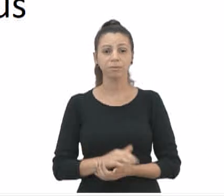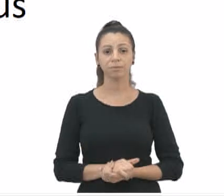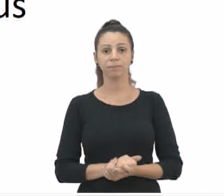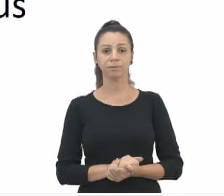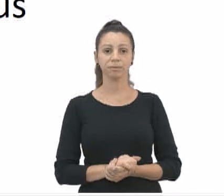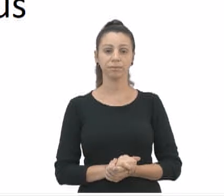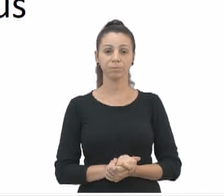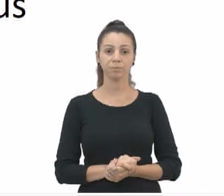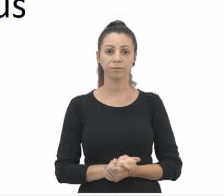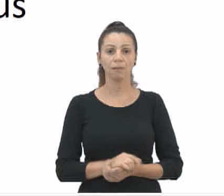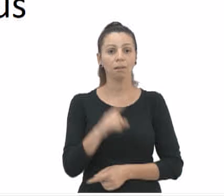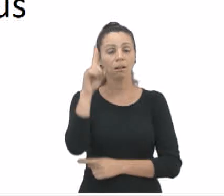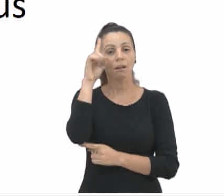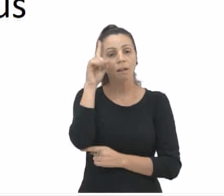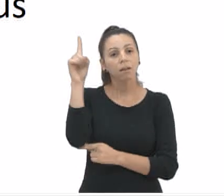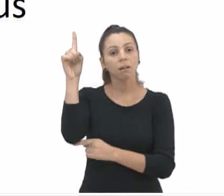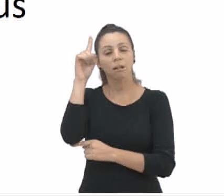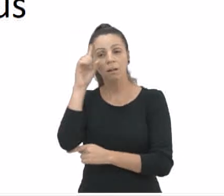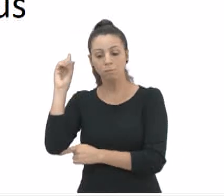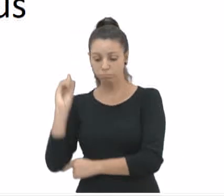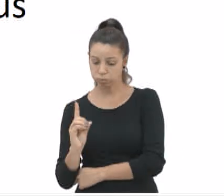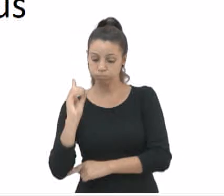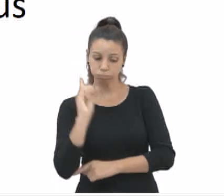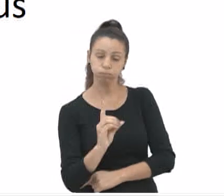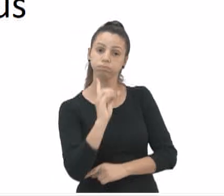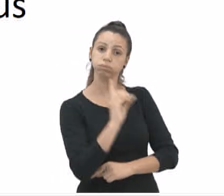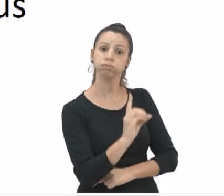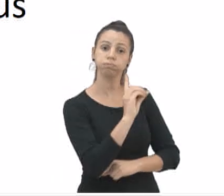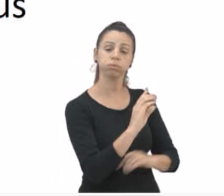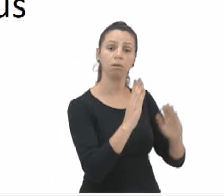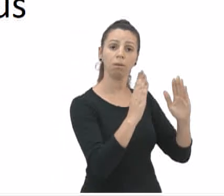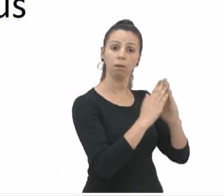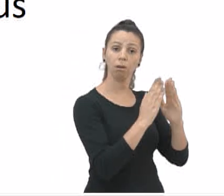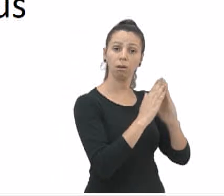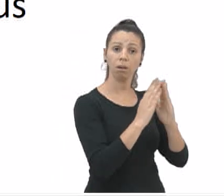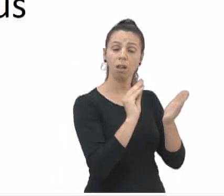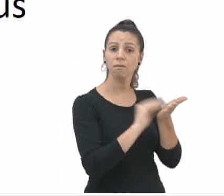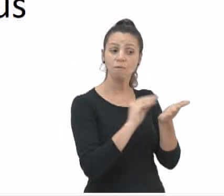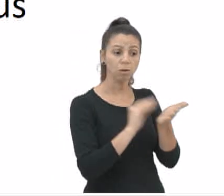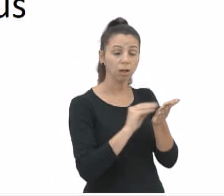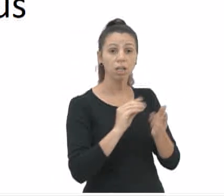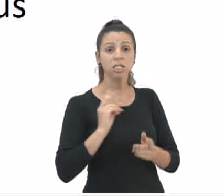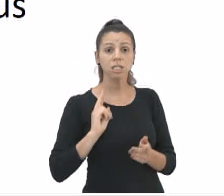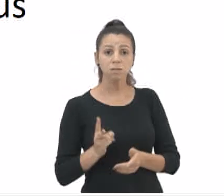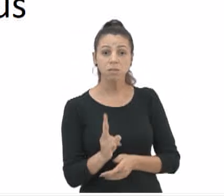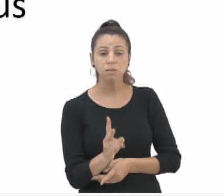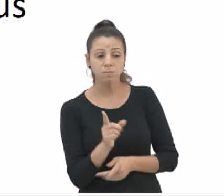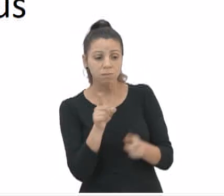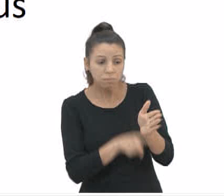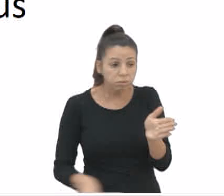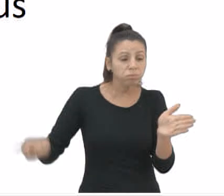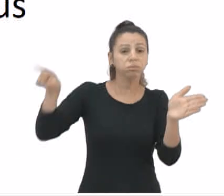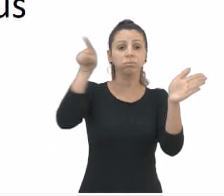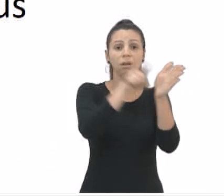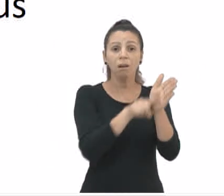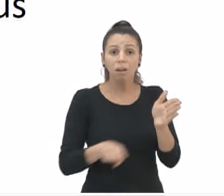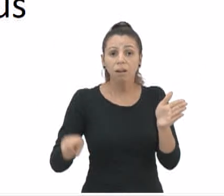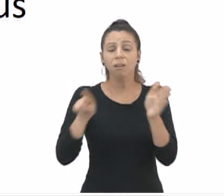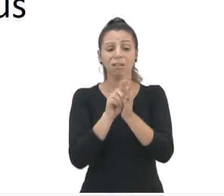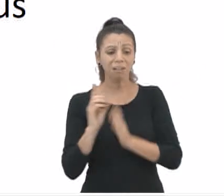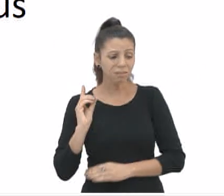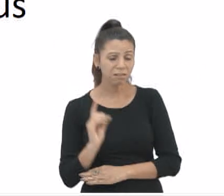Eu ia diariamente à sua casa, sem faltar um dia sequer. Às vezes ela